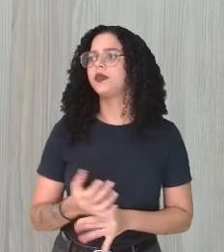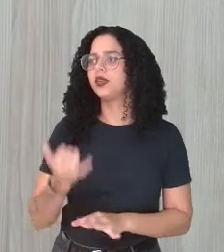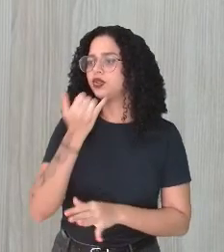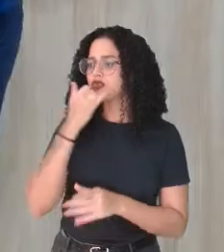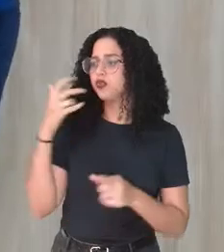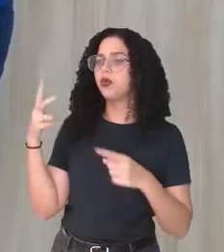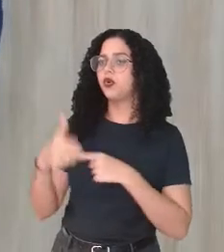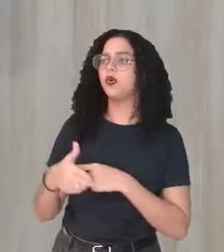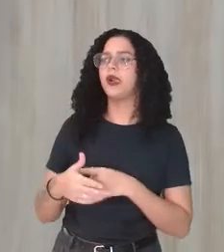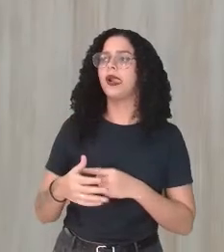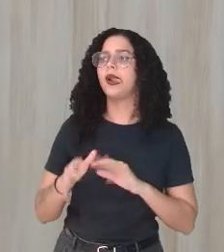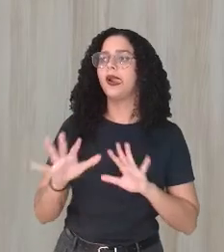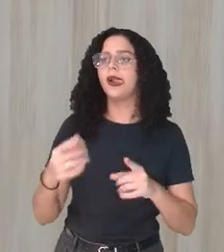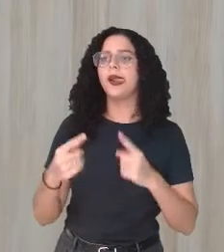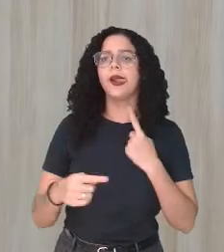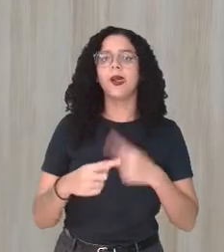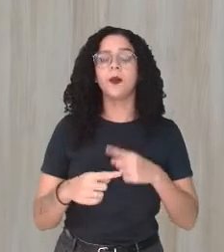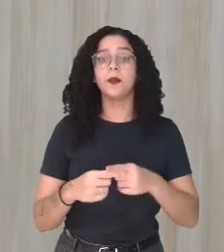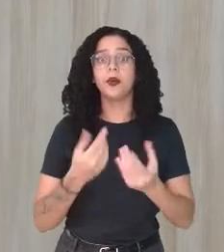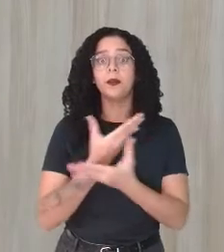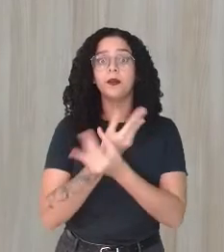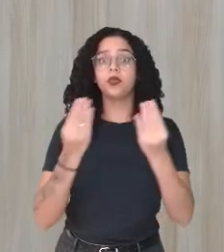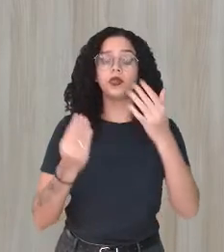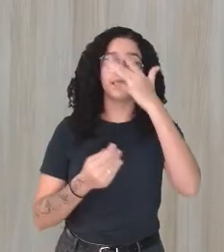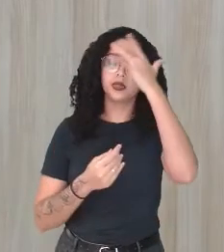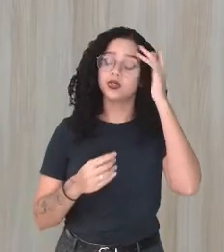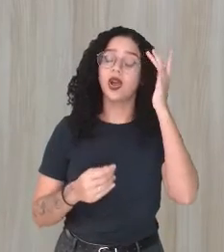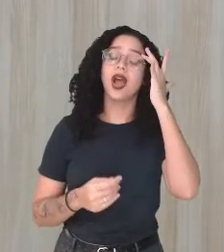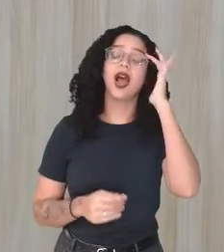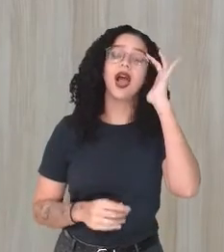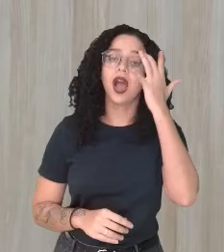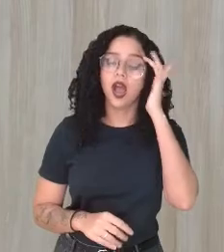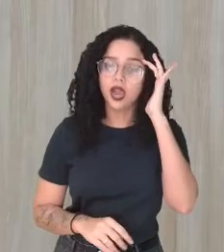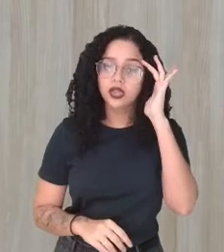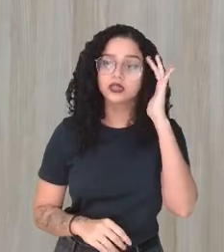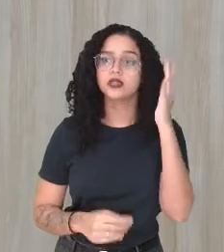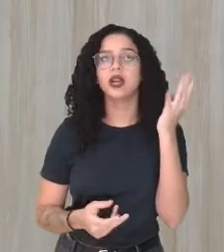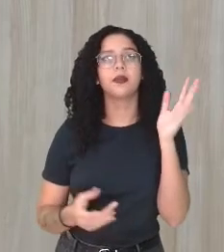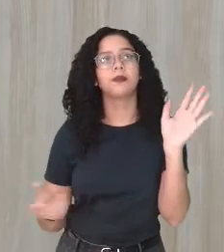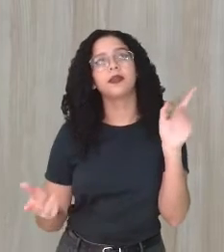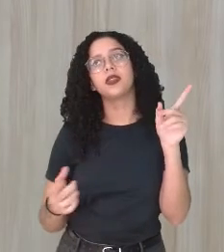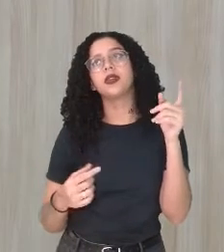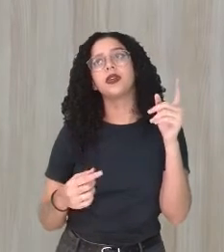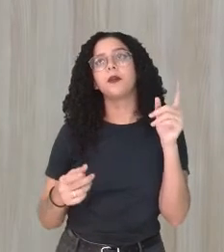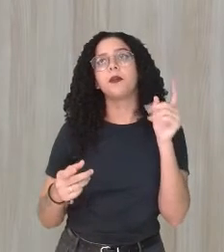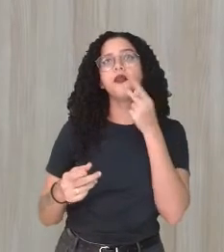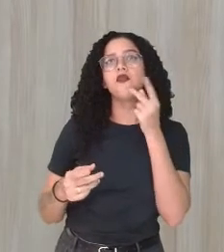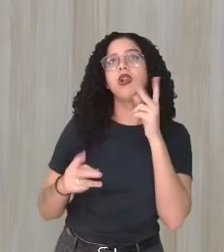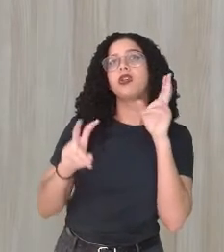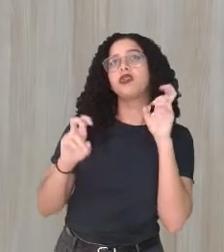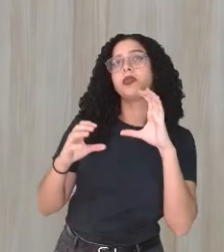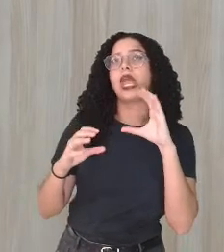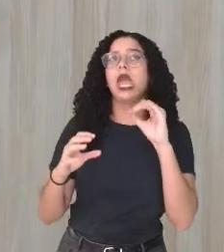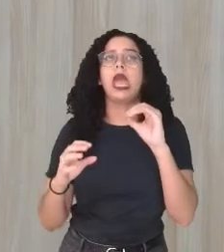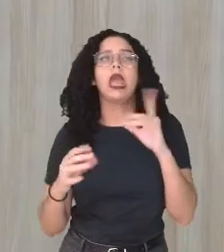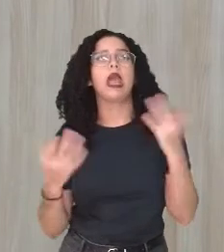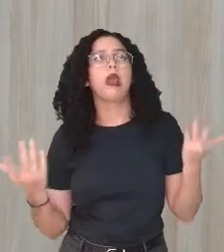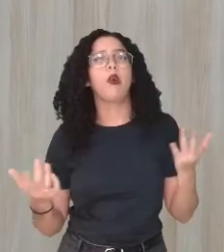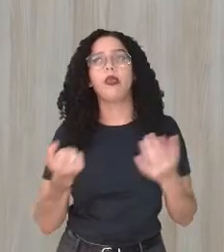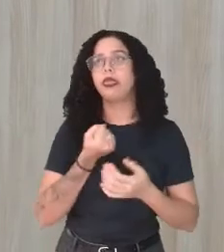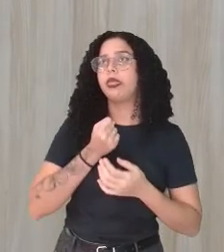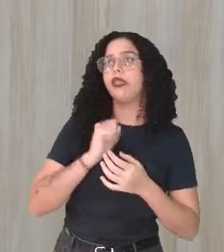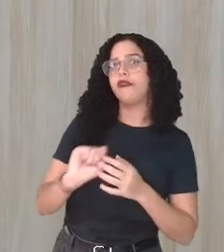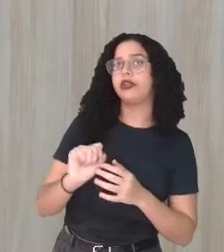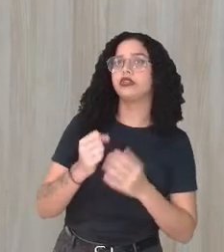te interromper. Sim, não. Mas é porque muita gente acha que lá vem esse povo falar de ecologia, não sei o quê, né, os Isso. defensores